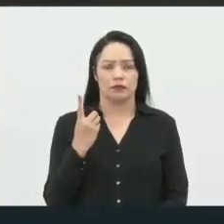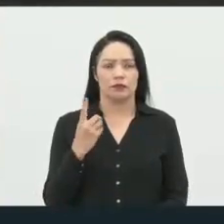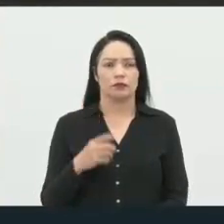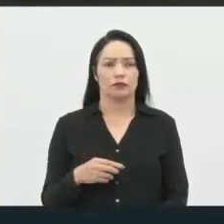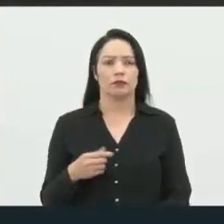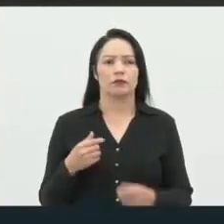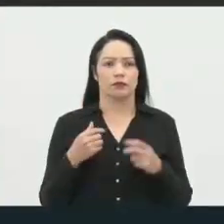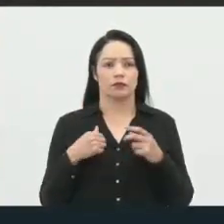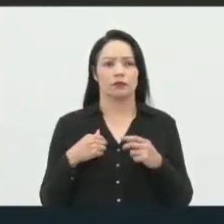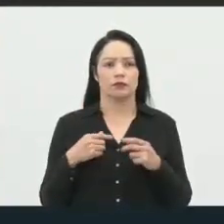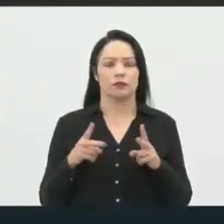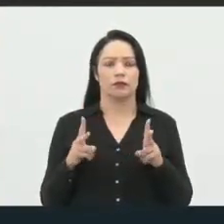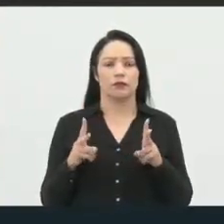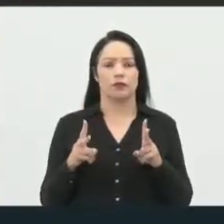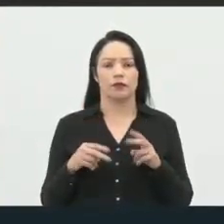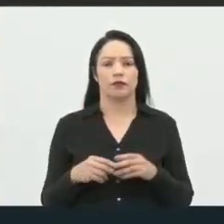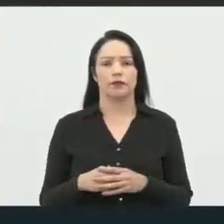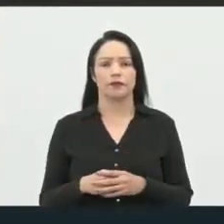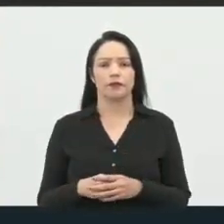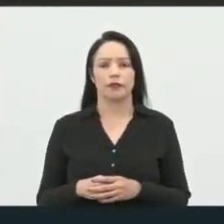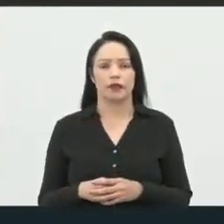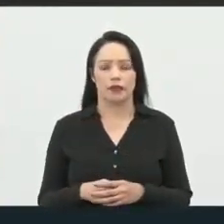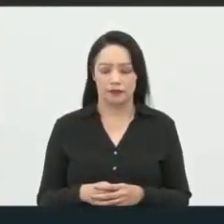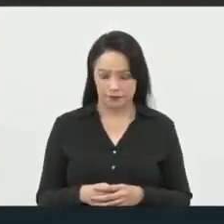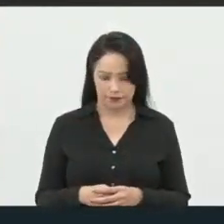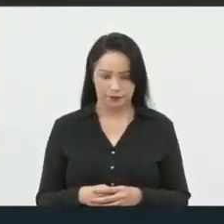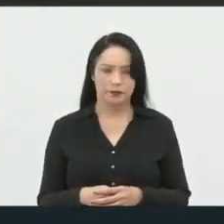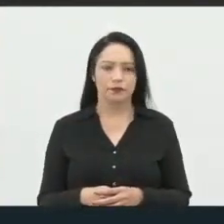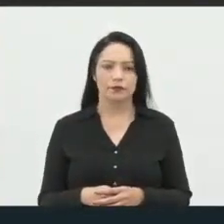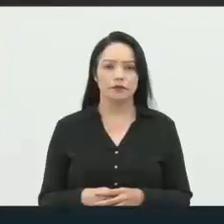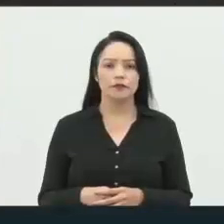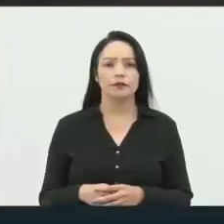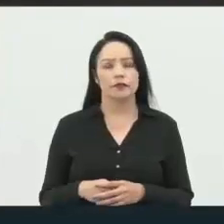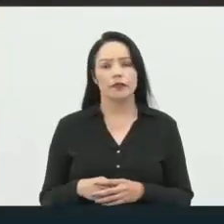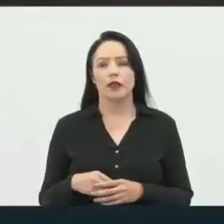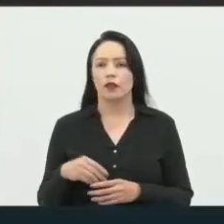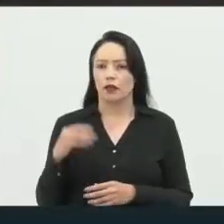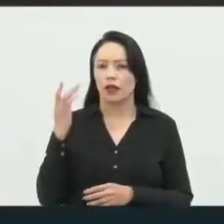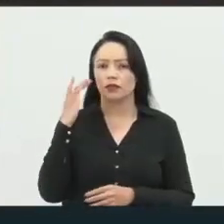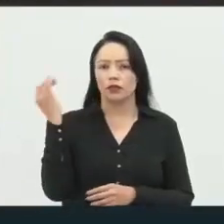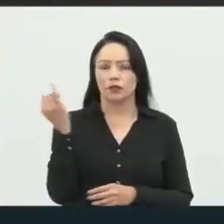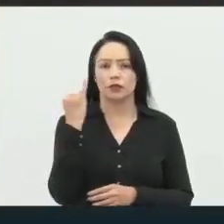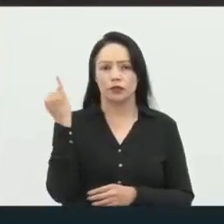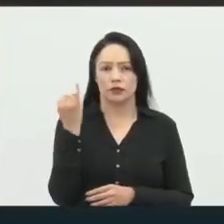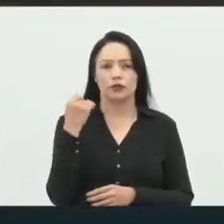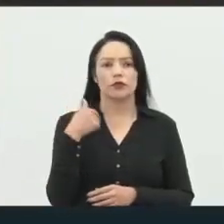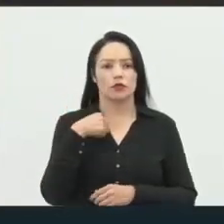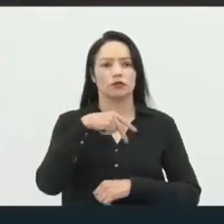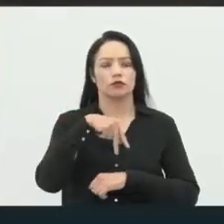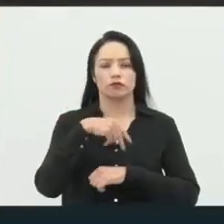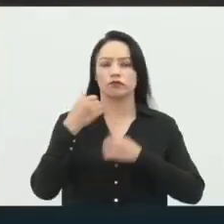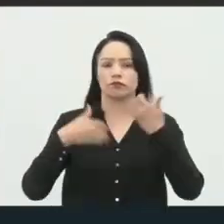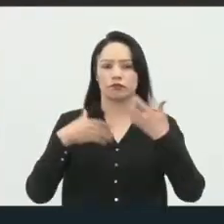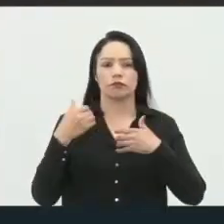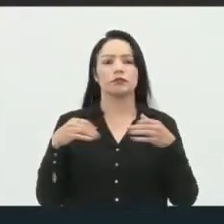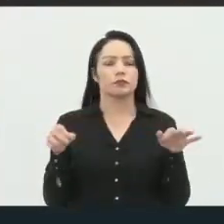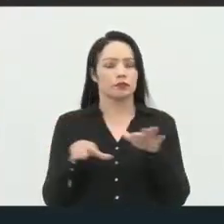continuando já que meu meu tempo para encaminha acabou e eu acho muito importante terminar a minha fala